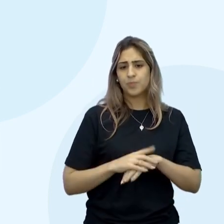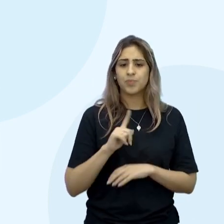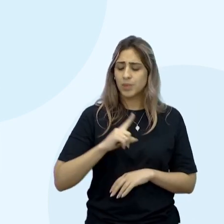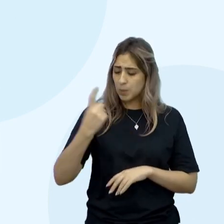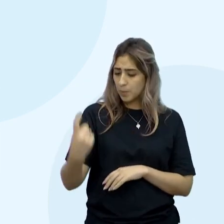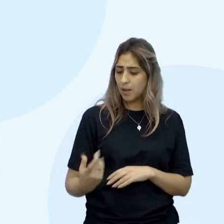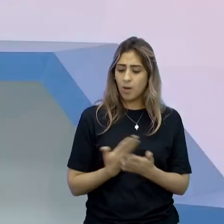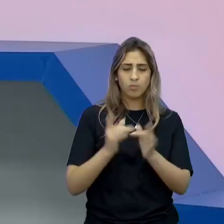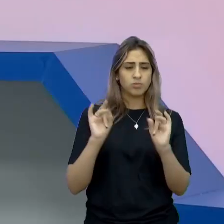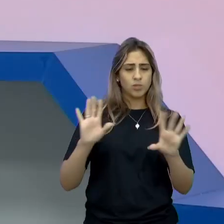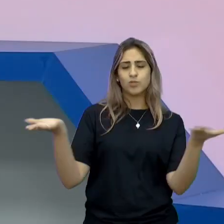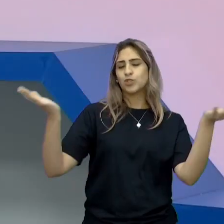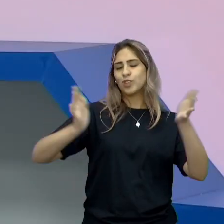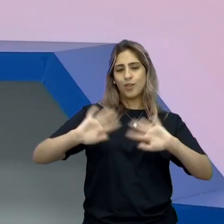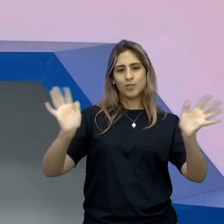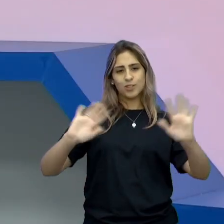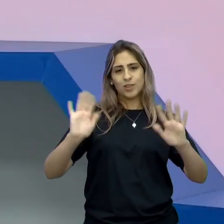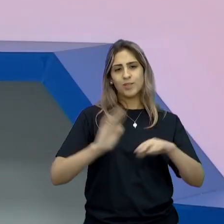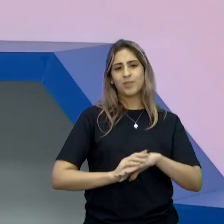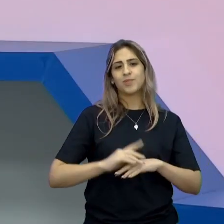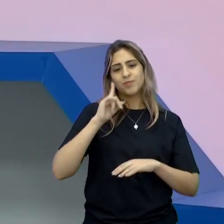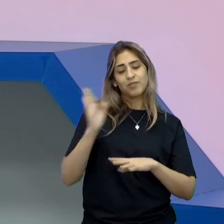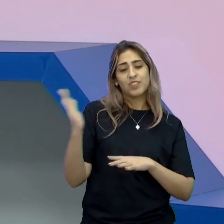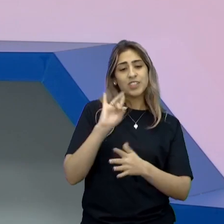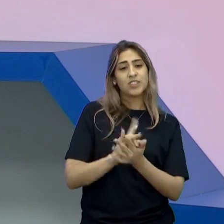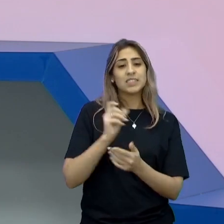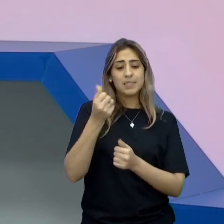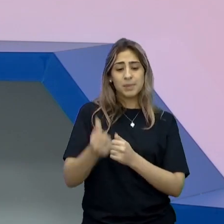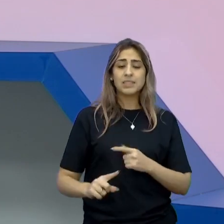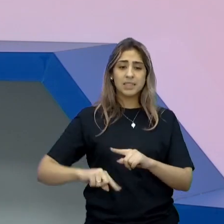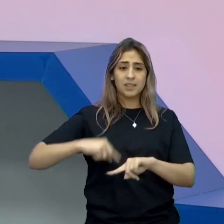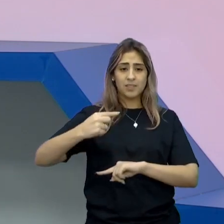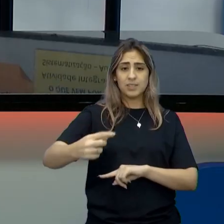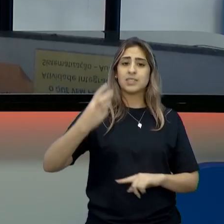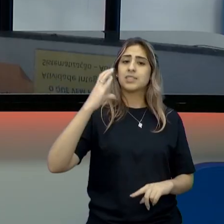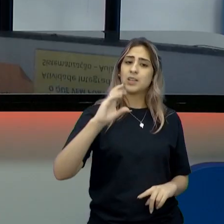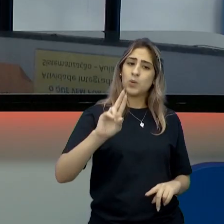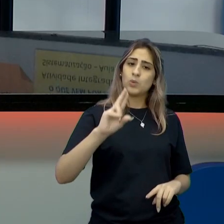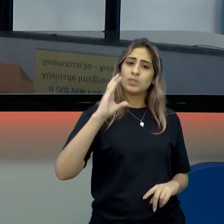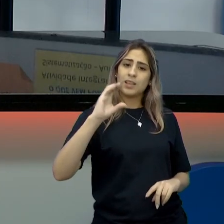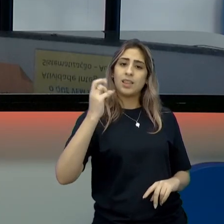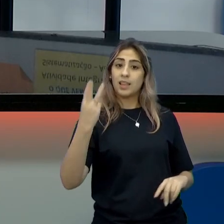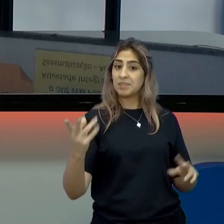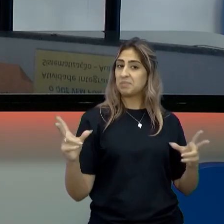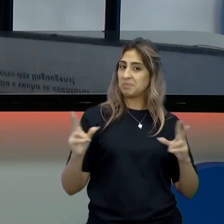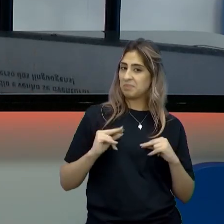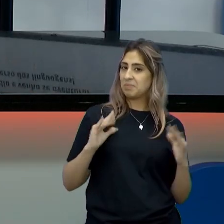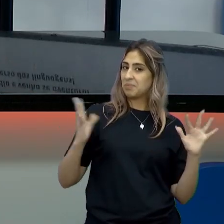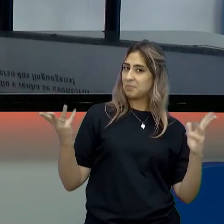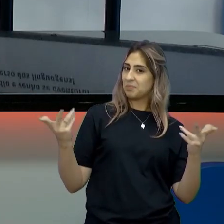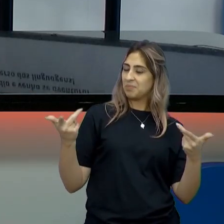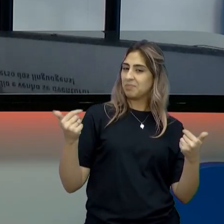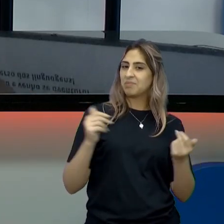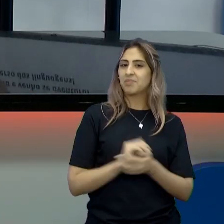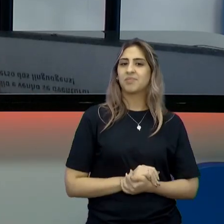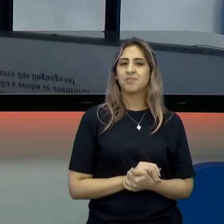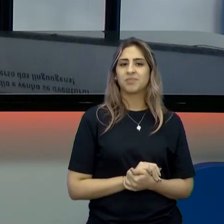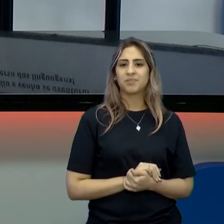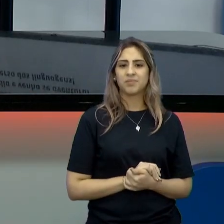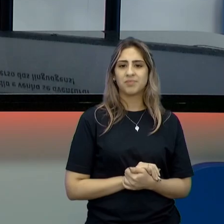aula só e aí é tchau, tchau. E o que vem de verdade, semestre que vem, o C3. Nossa, tchau, tchau, tchau, tchau. Espero